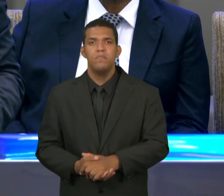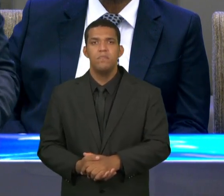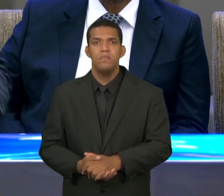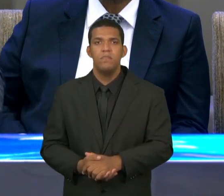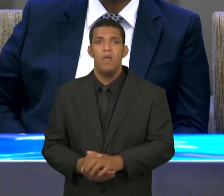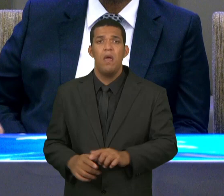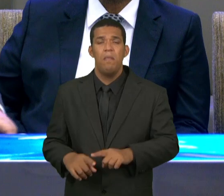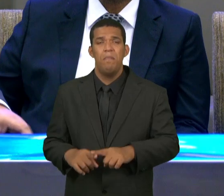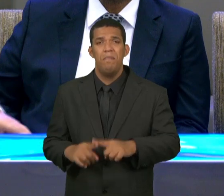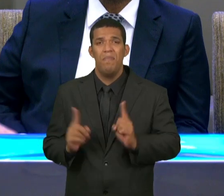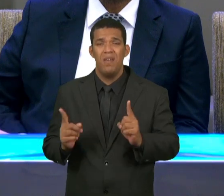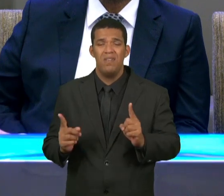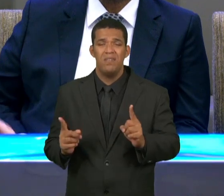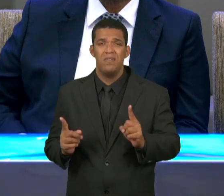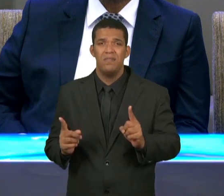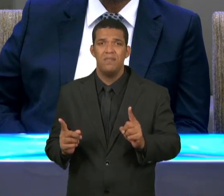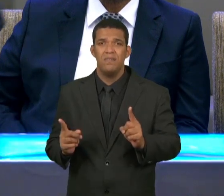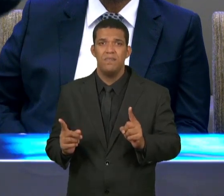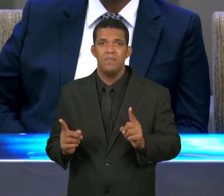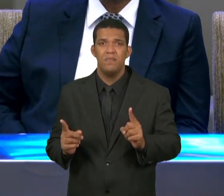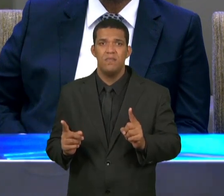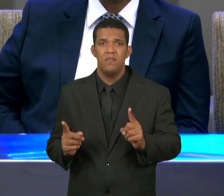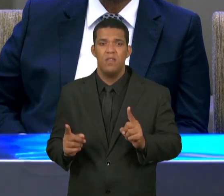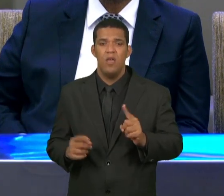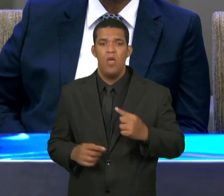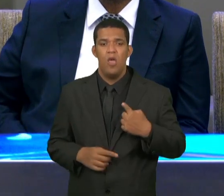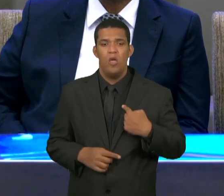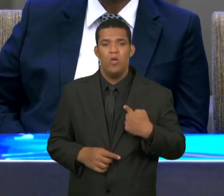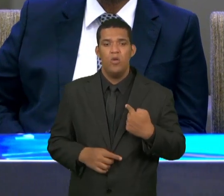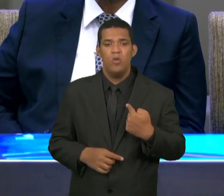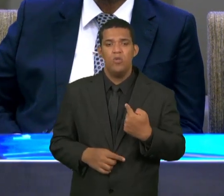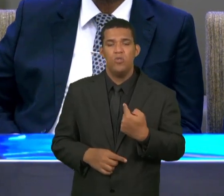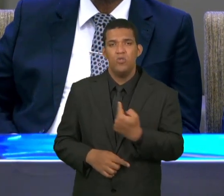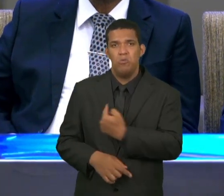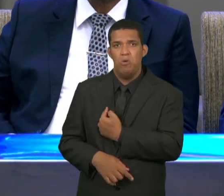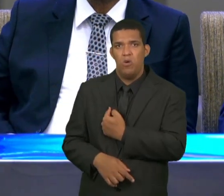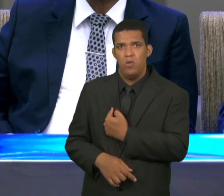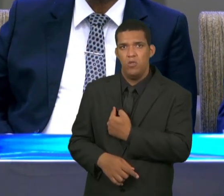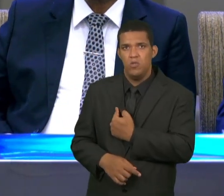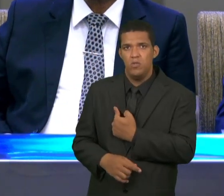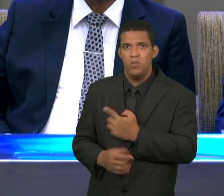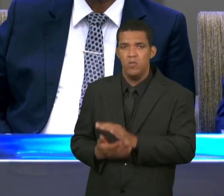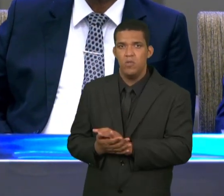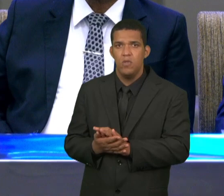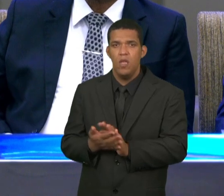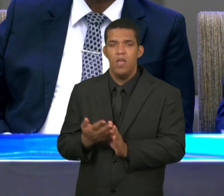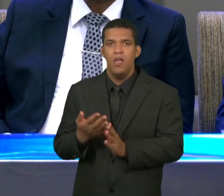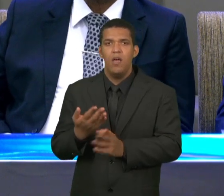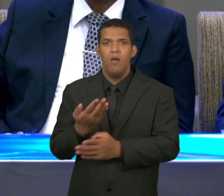Mas muitas vezes nós vamos lá para cima no hotel